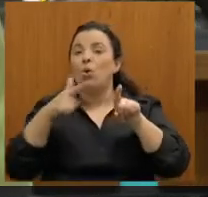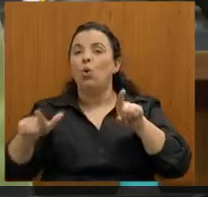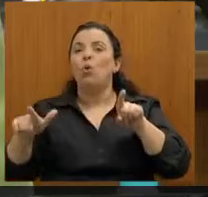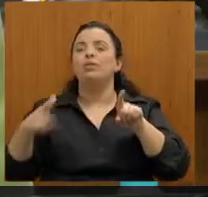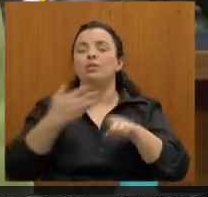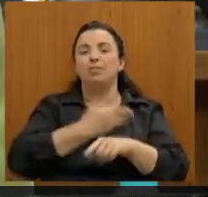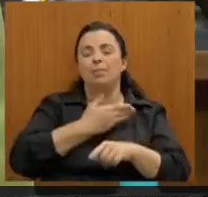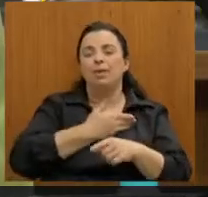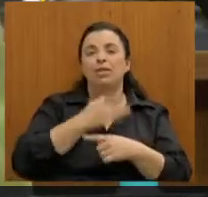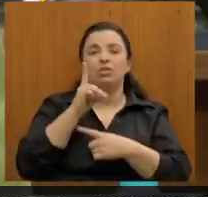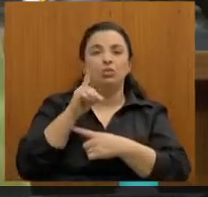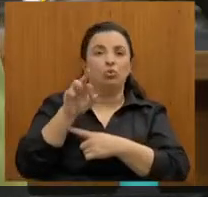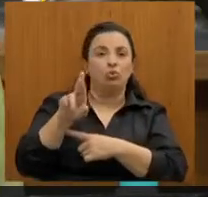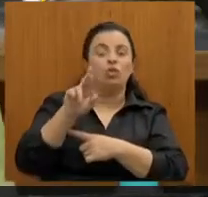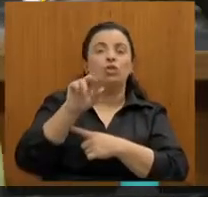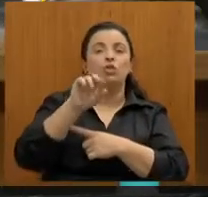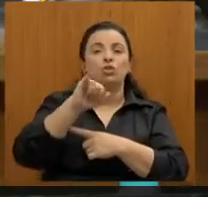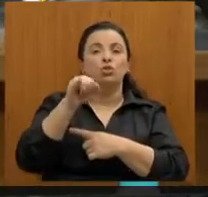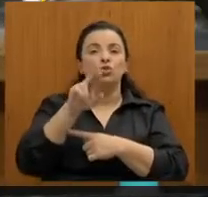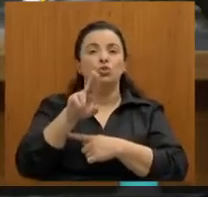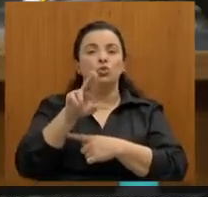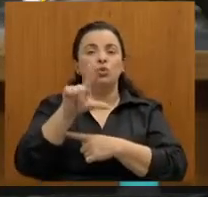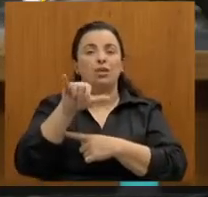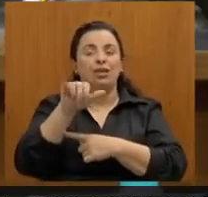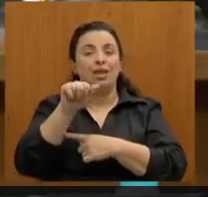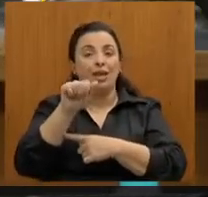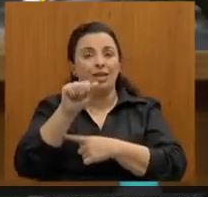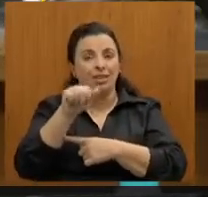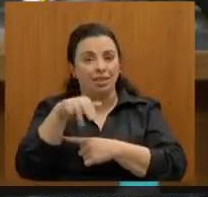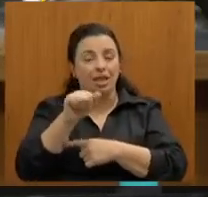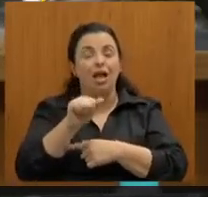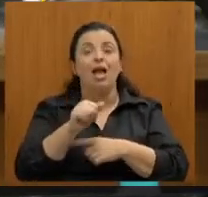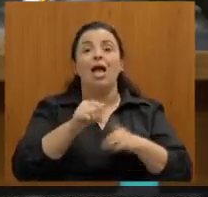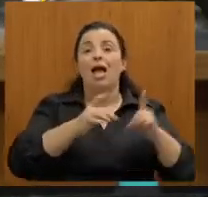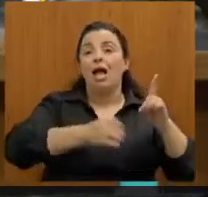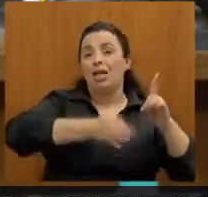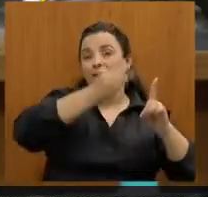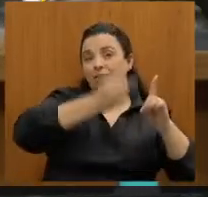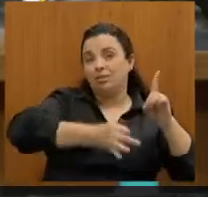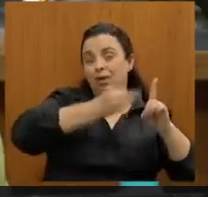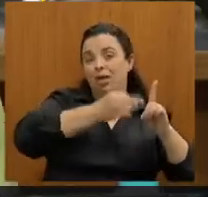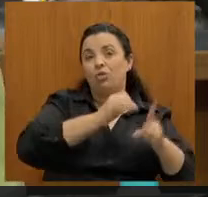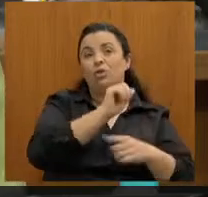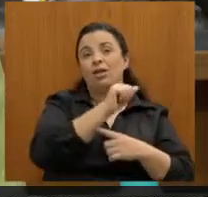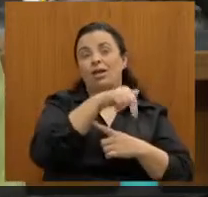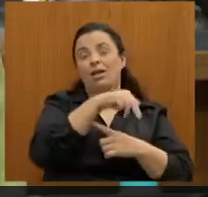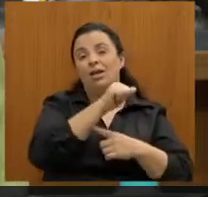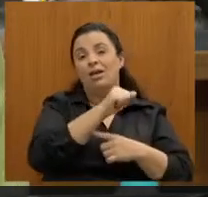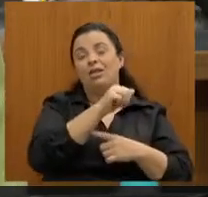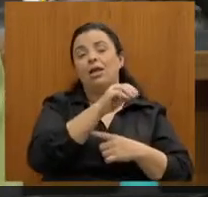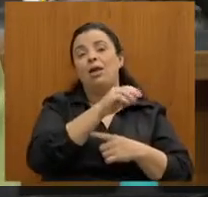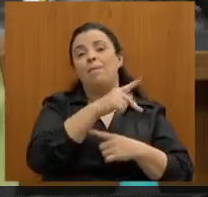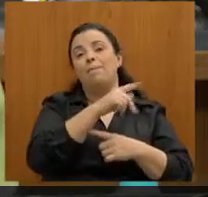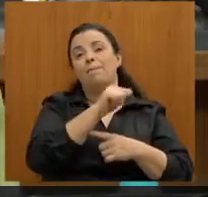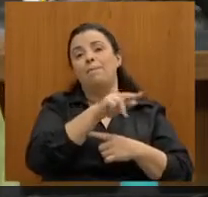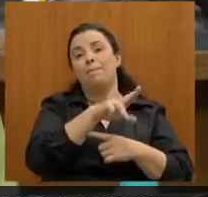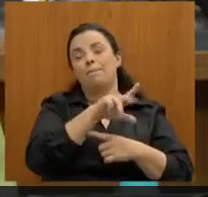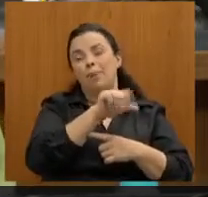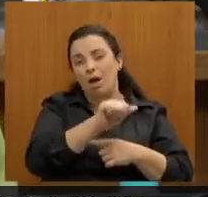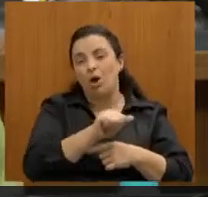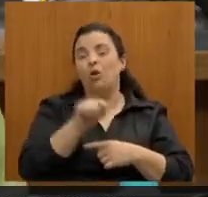Doutora Juliana desembargadora Ana Paula Dra Ingrid deputada Beatriz é um